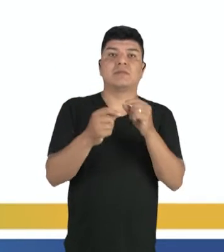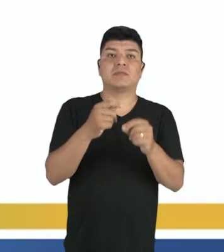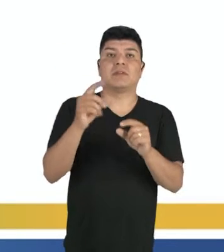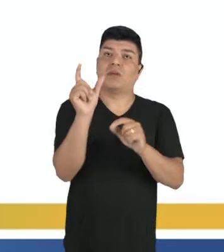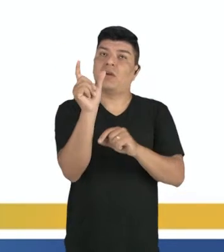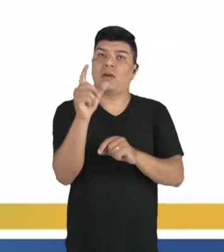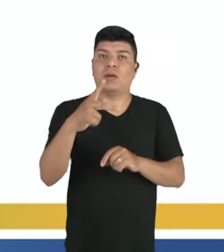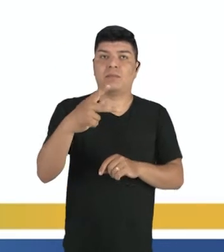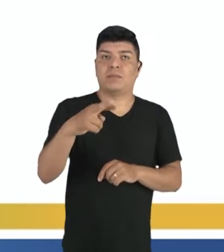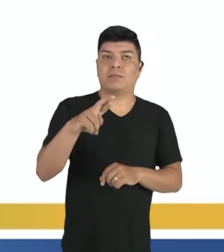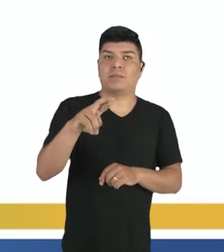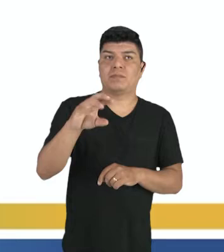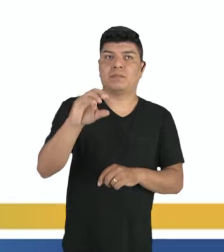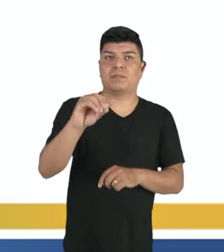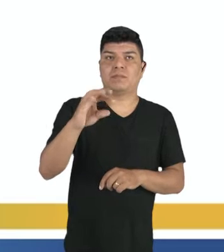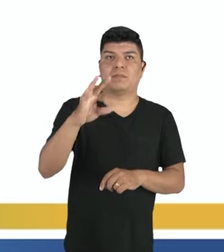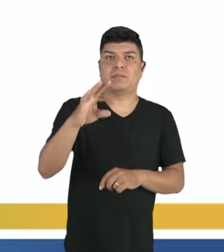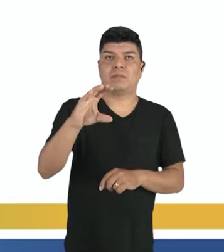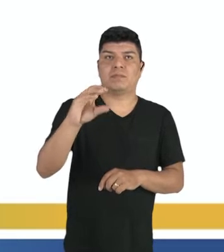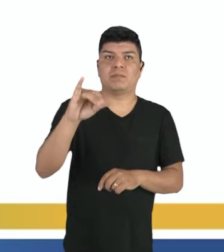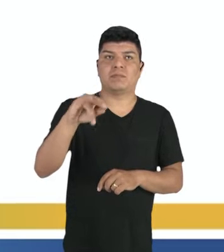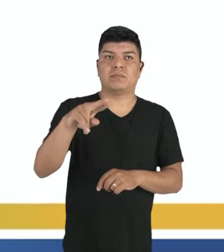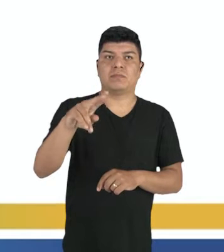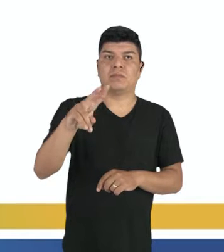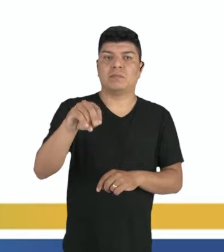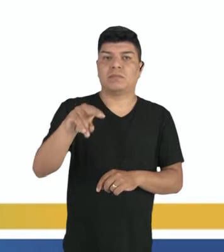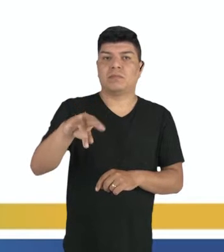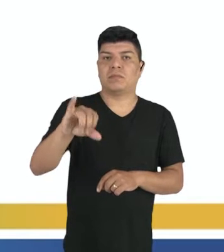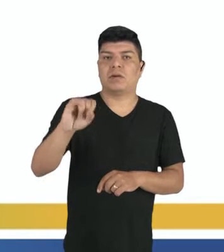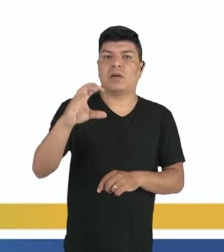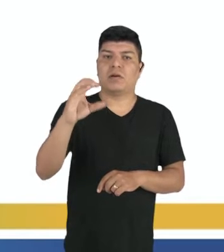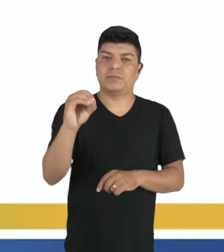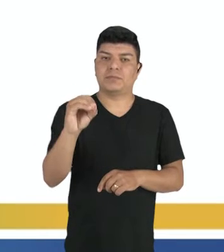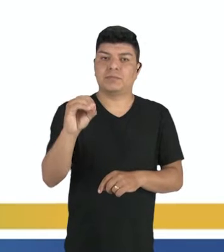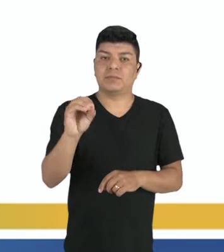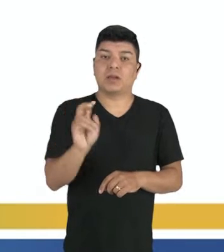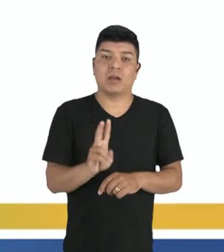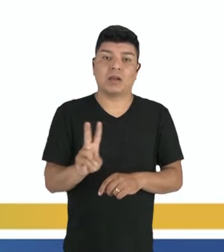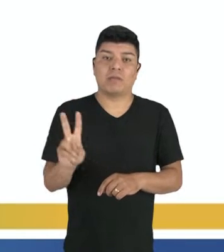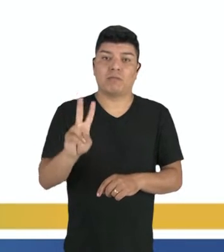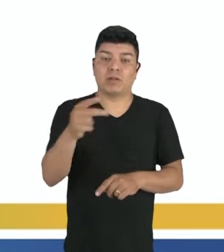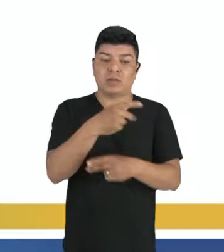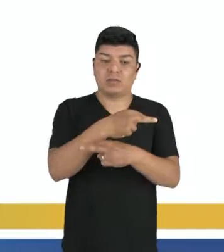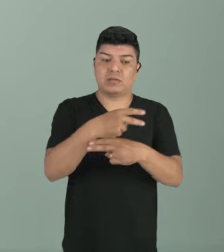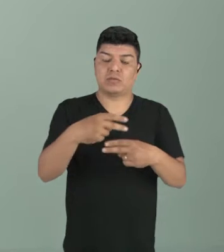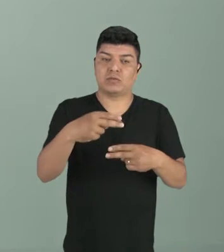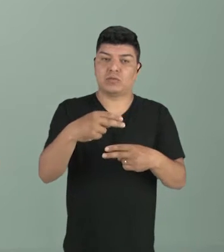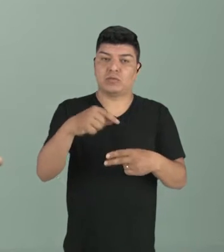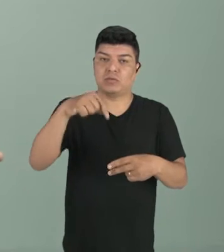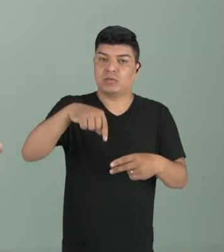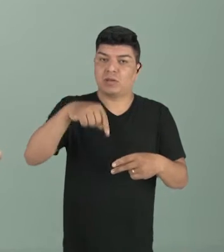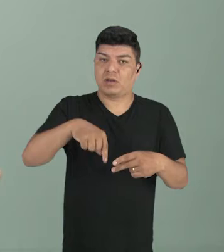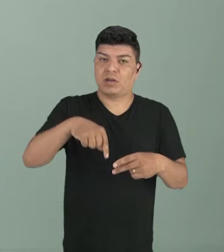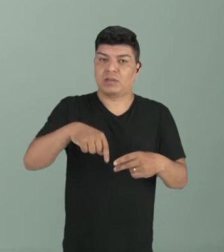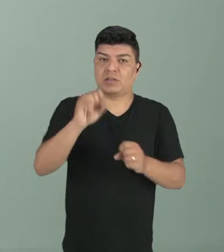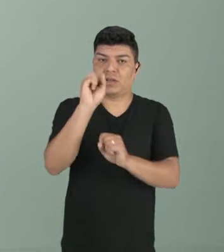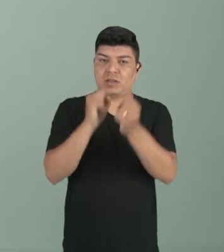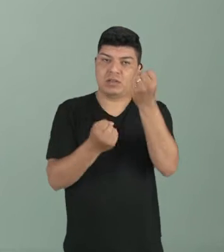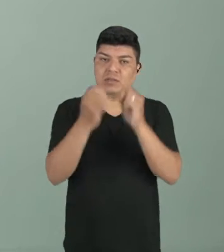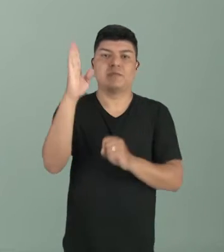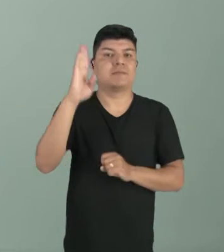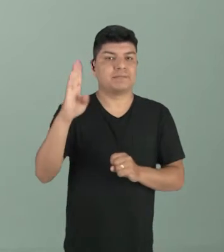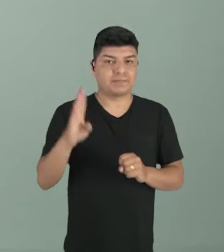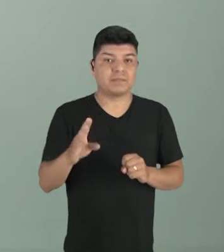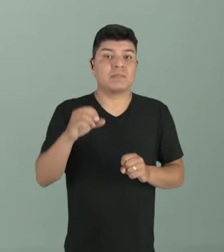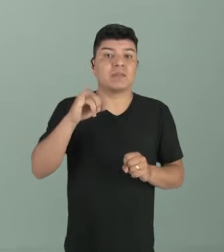O lance do protecionismo era para valorizar os produtos confeccionados aqui, valorizar a indústria brasileira.